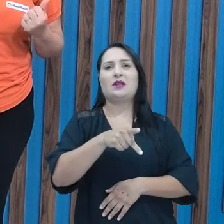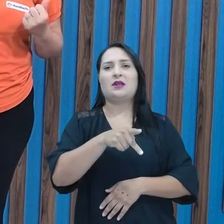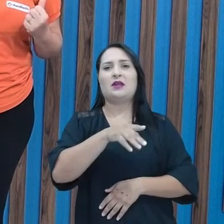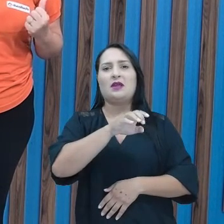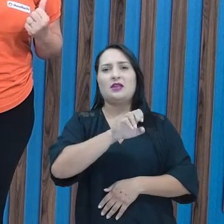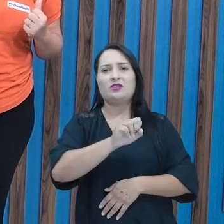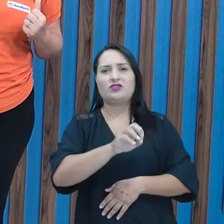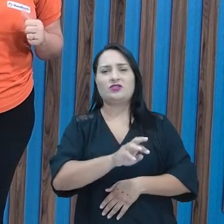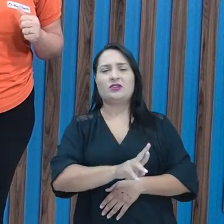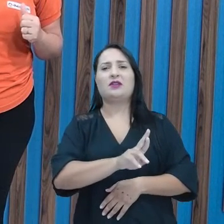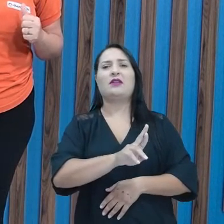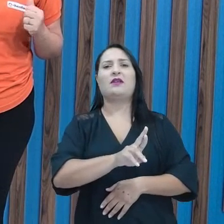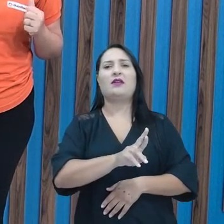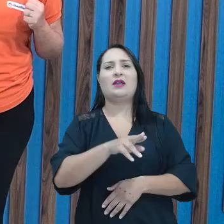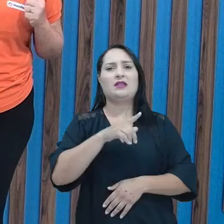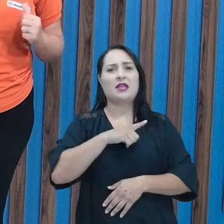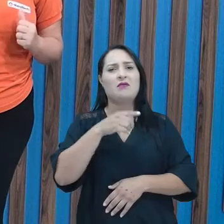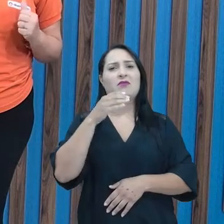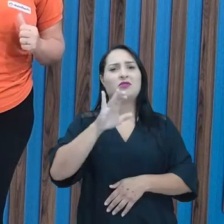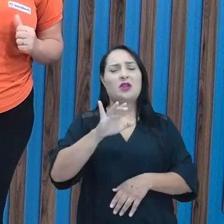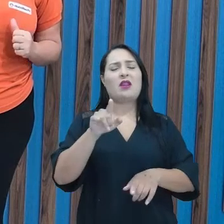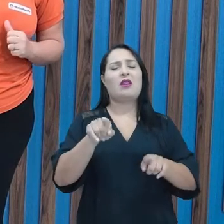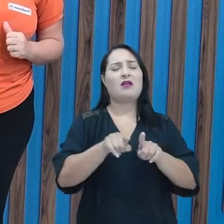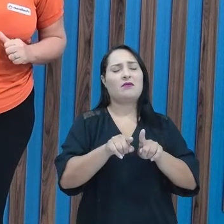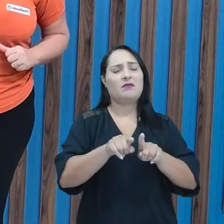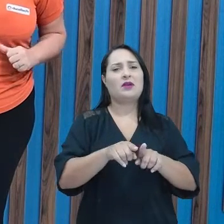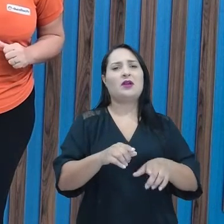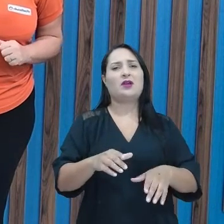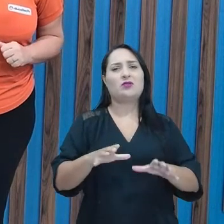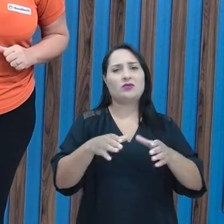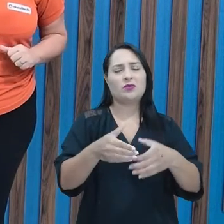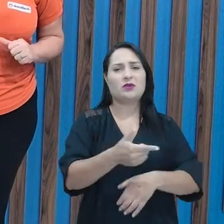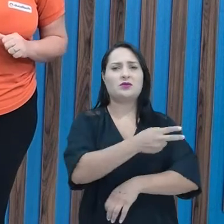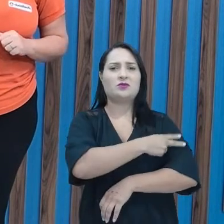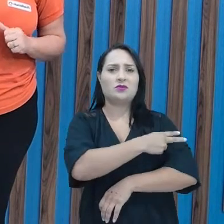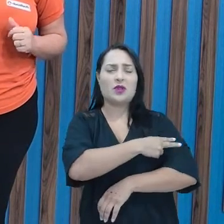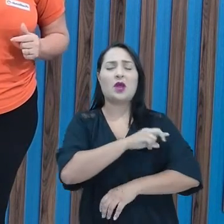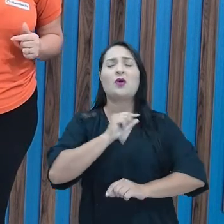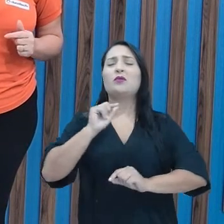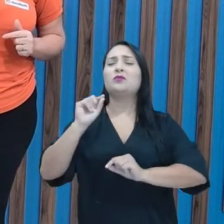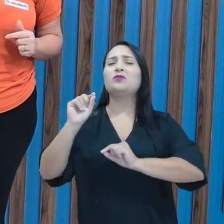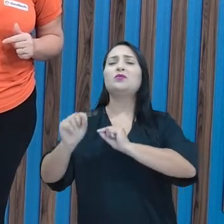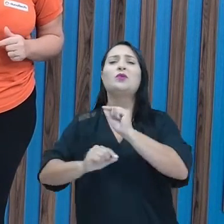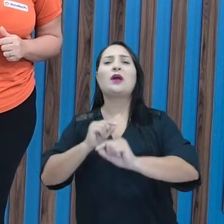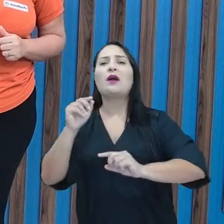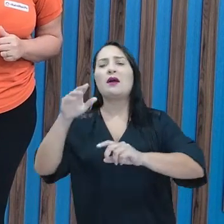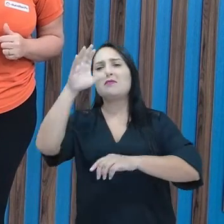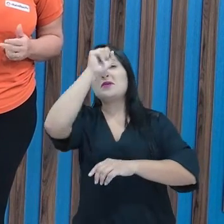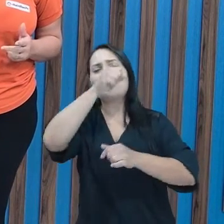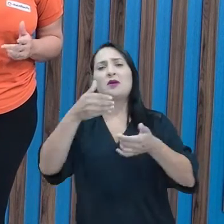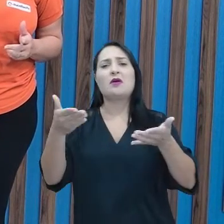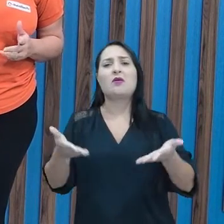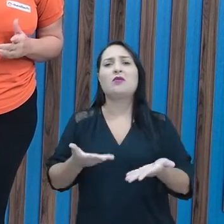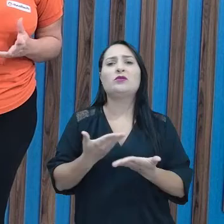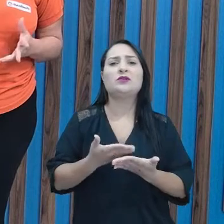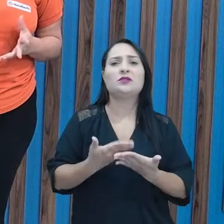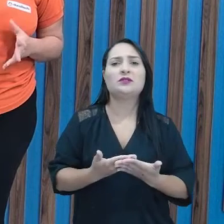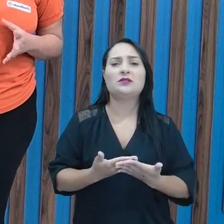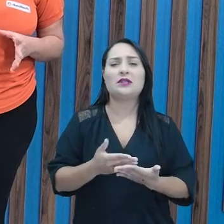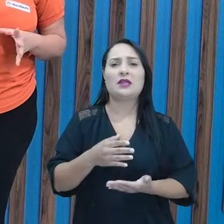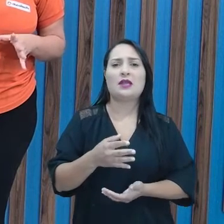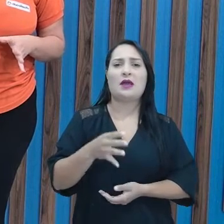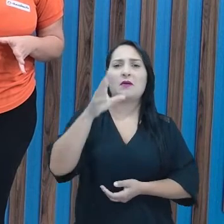Esté, que são postadas lá na turminha do segundo ano. O que aprenderemos na aula de hoje? Vamos conhecer